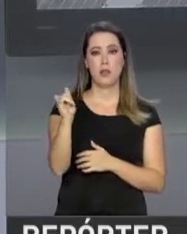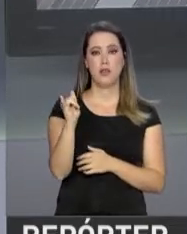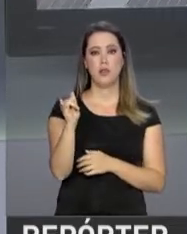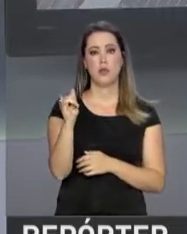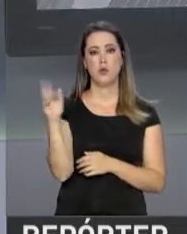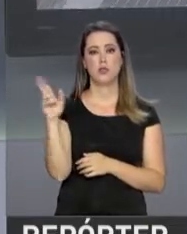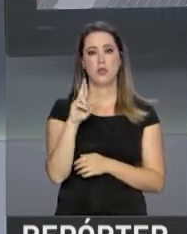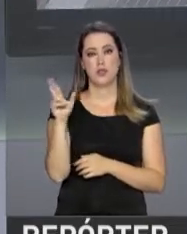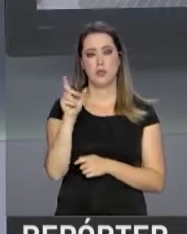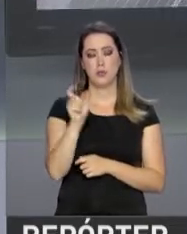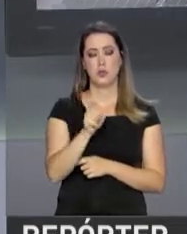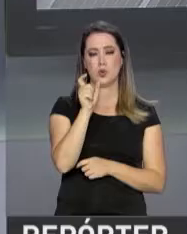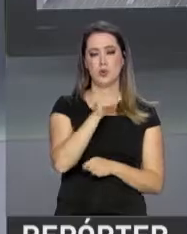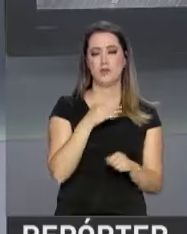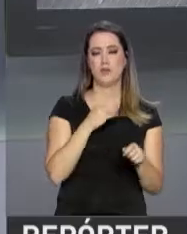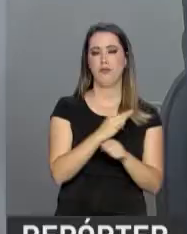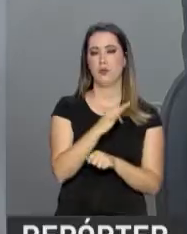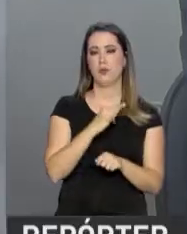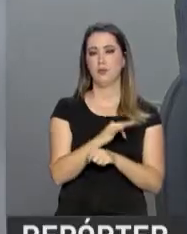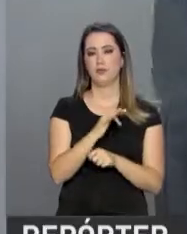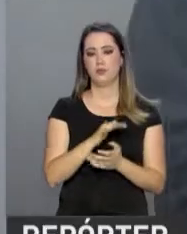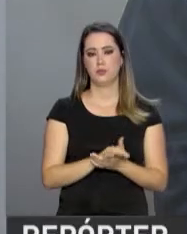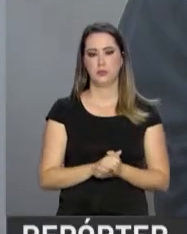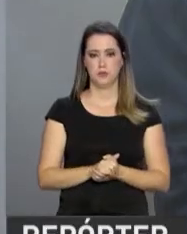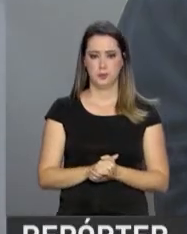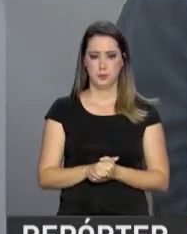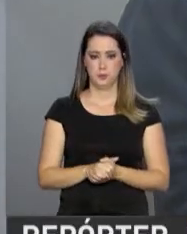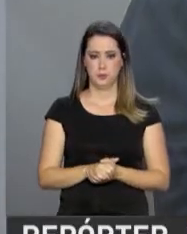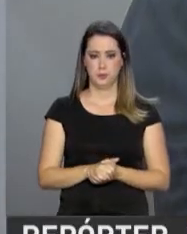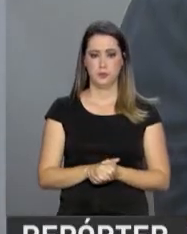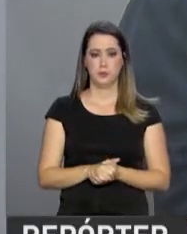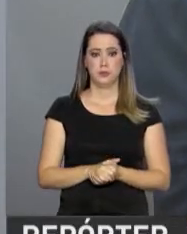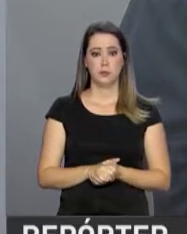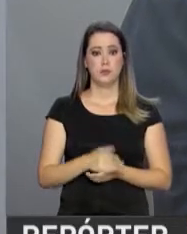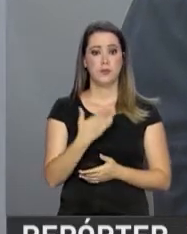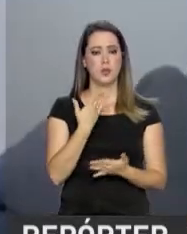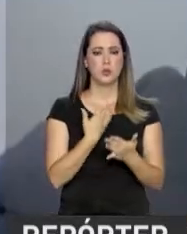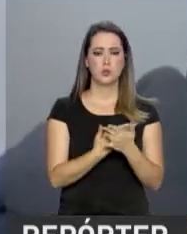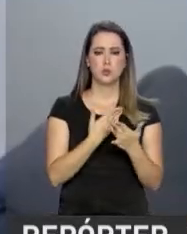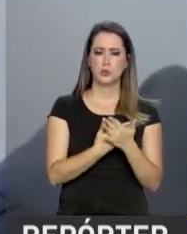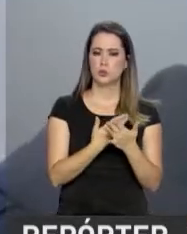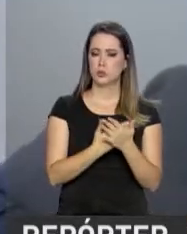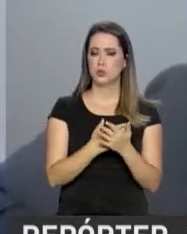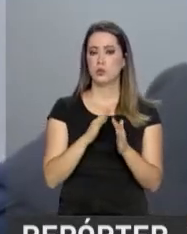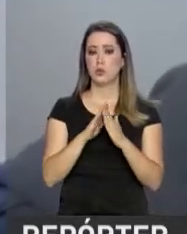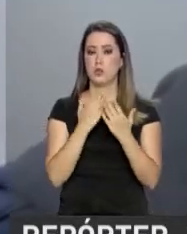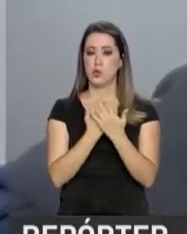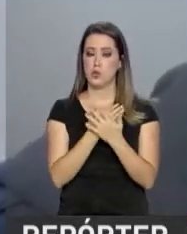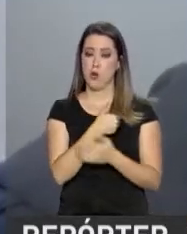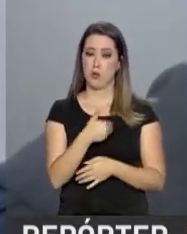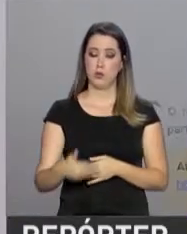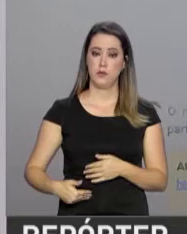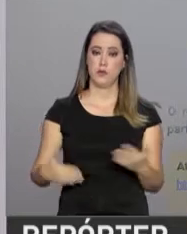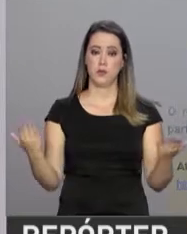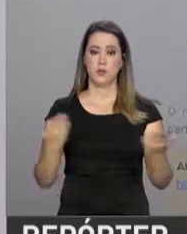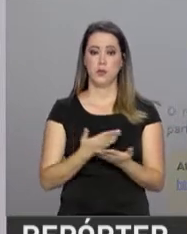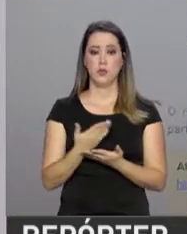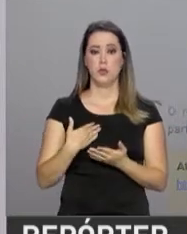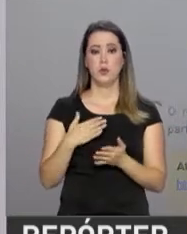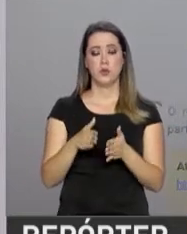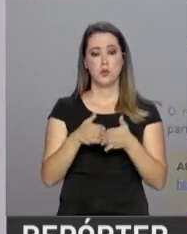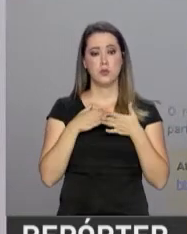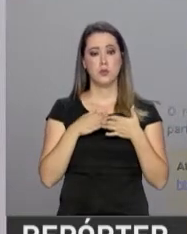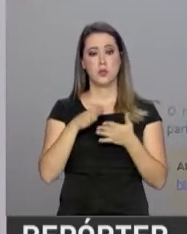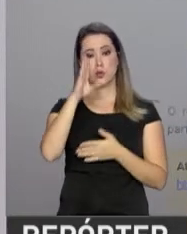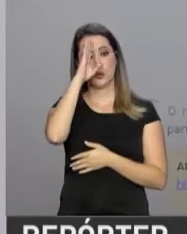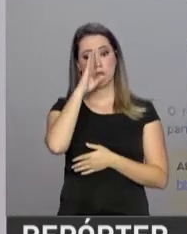inscreveram e faltaram o ela estudou a vida inteira em escola pública e hoje fez o pedido